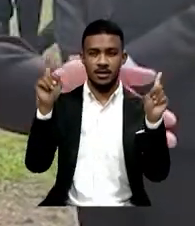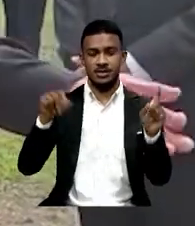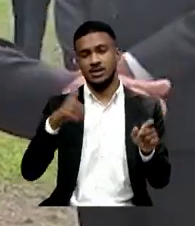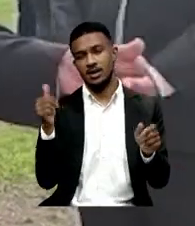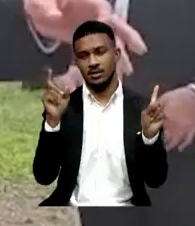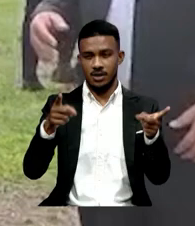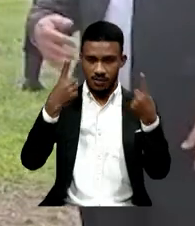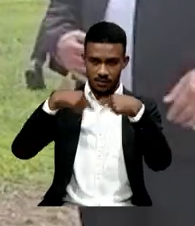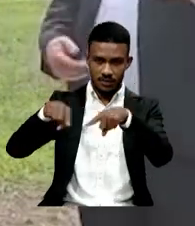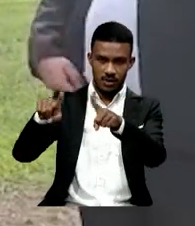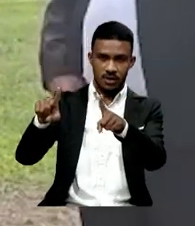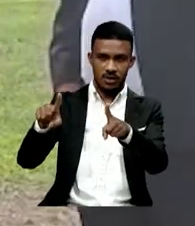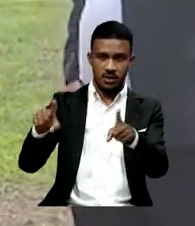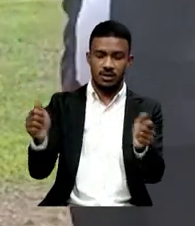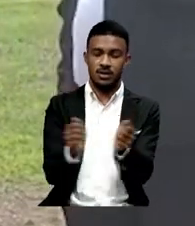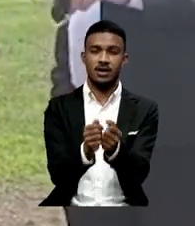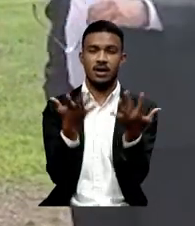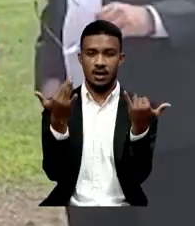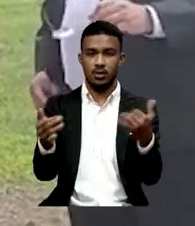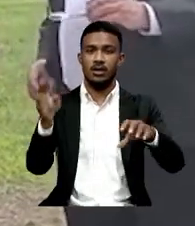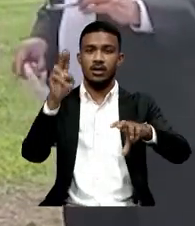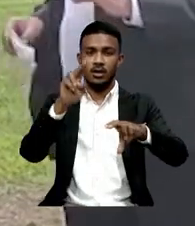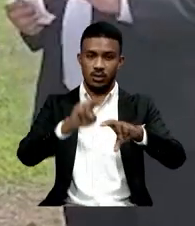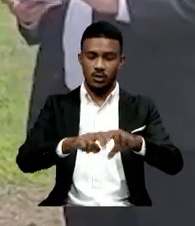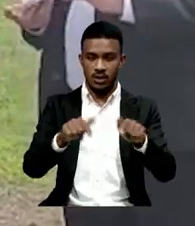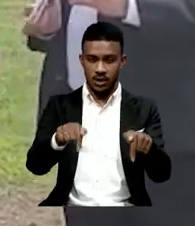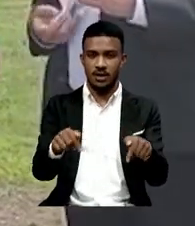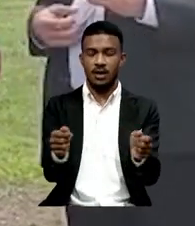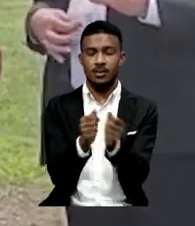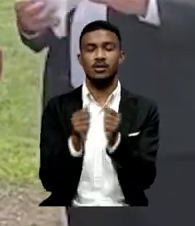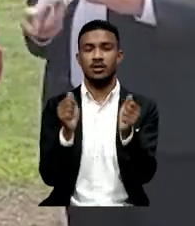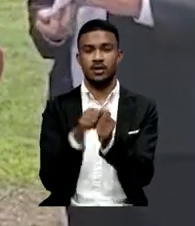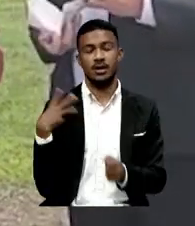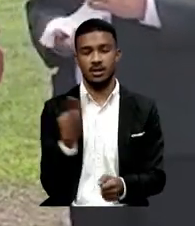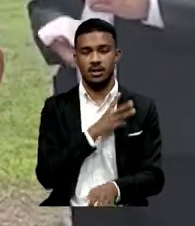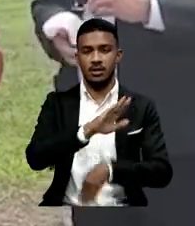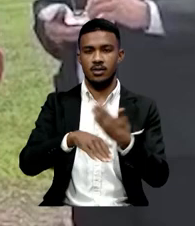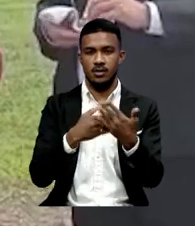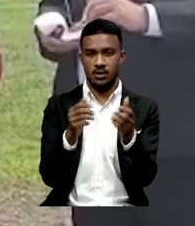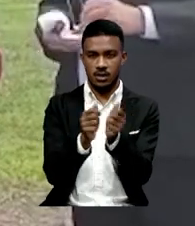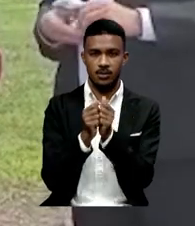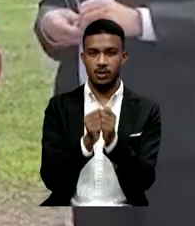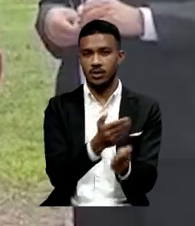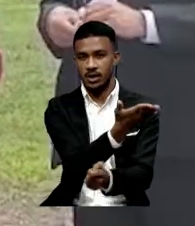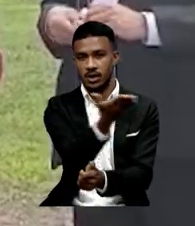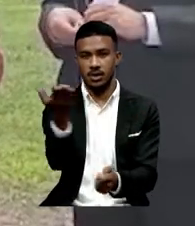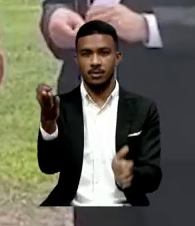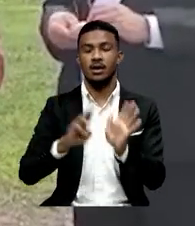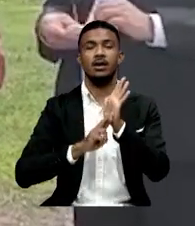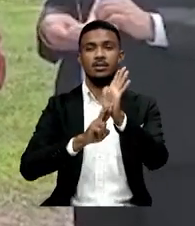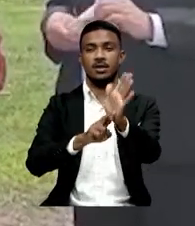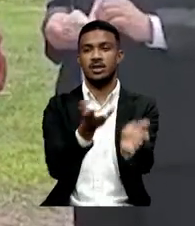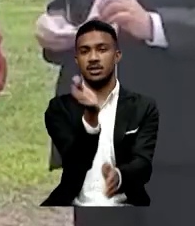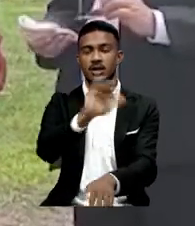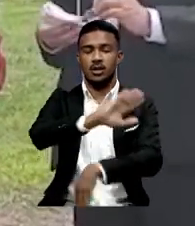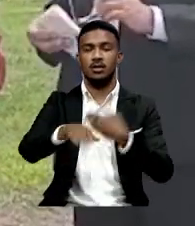duni. I me tudo da kene. Mai mutu go i do to mutu kene. I me representa siro hutu ne bele bele